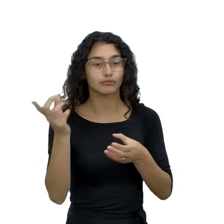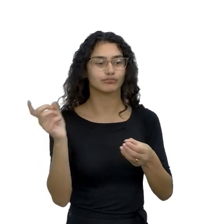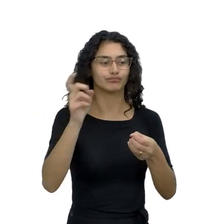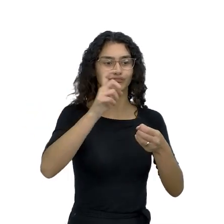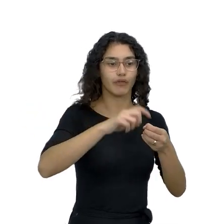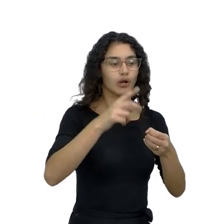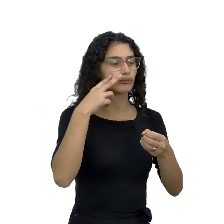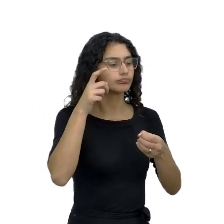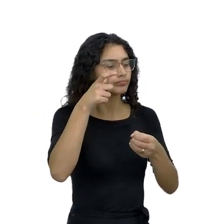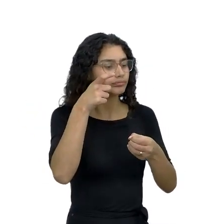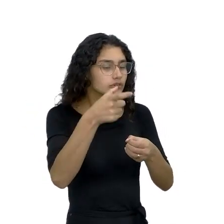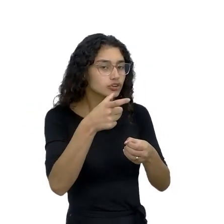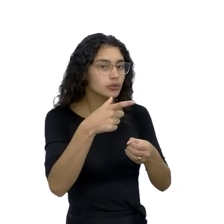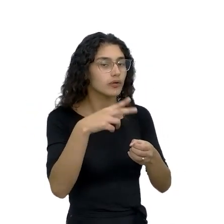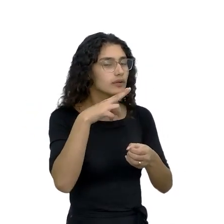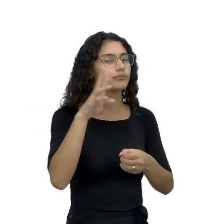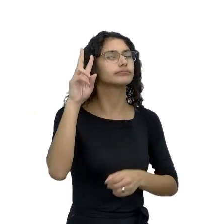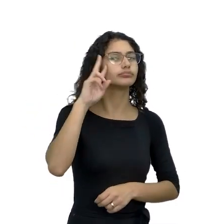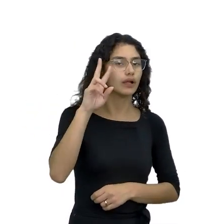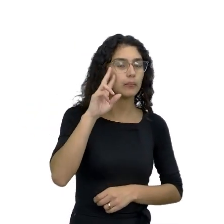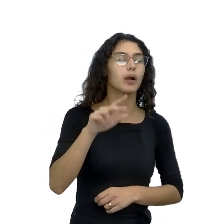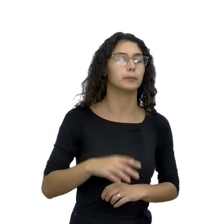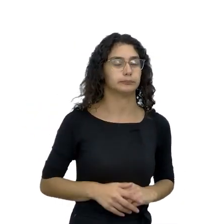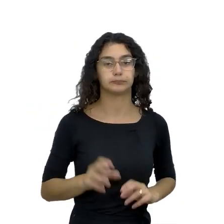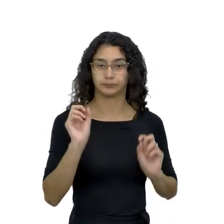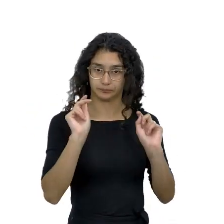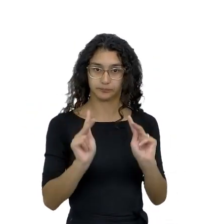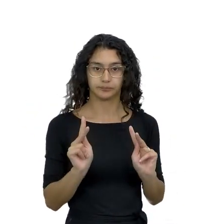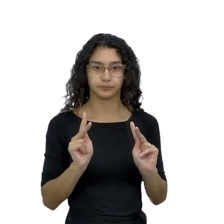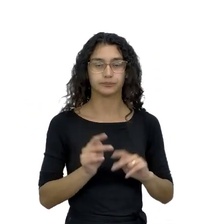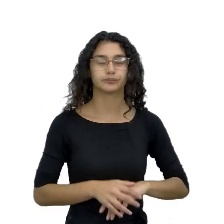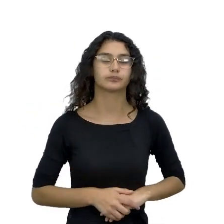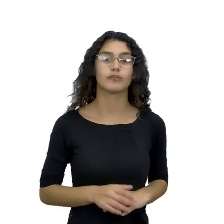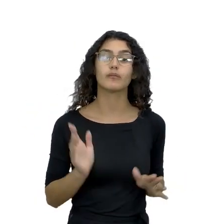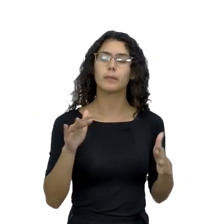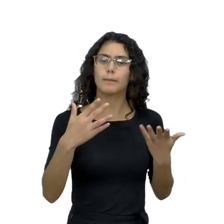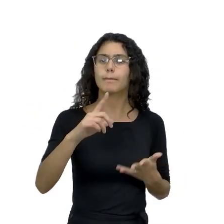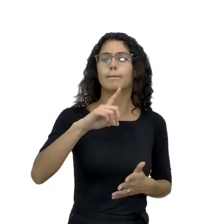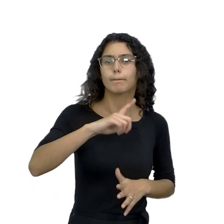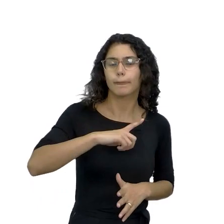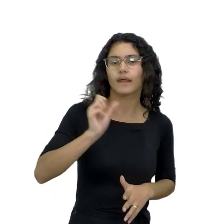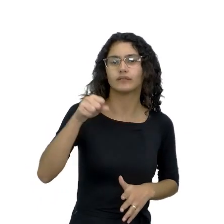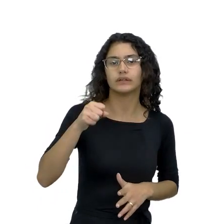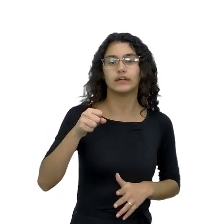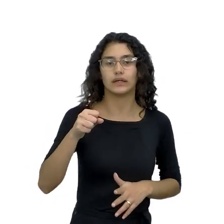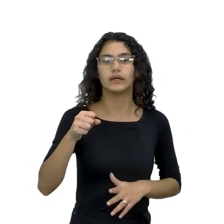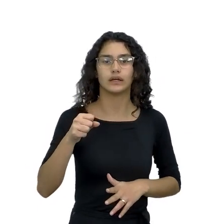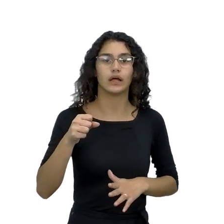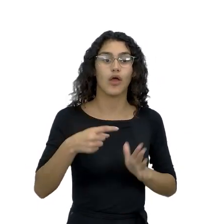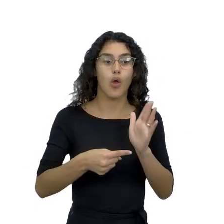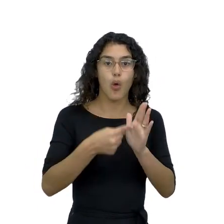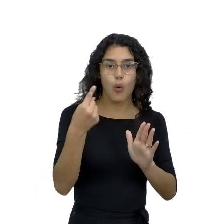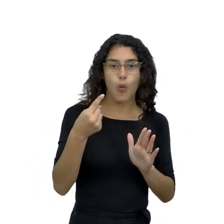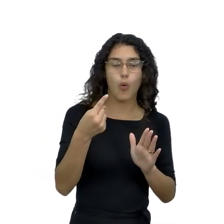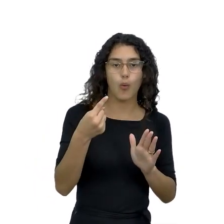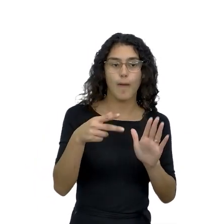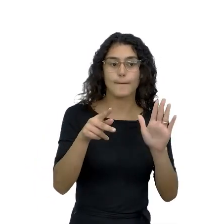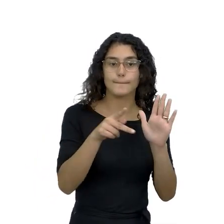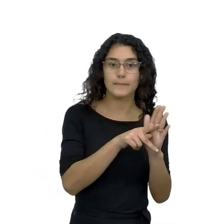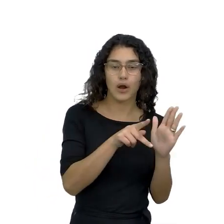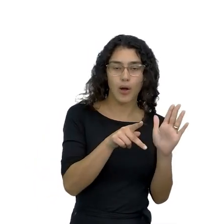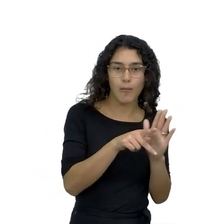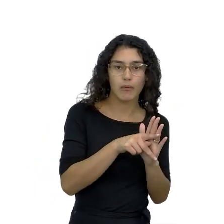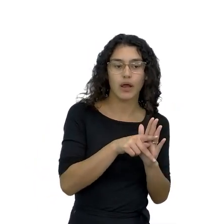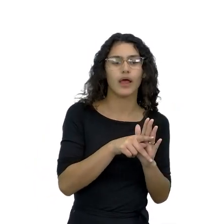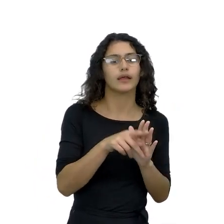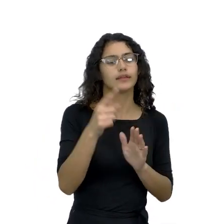nessa formação para você refrescar a memória, tá? Mas nós já tivemos uma formação